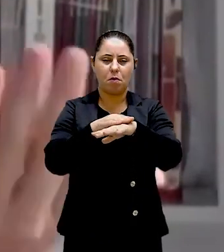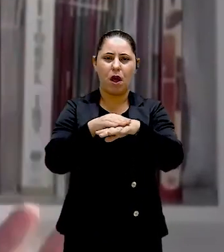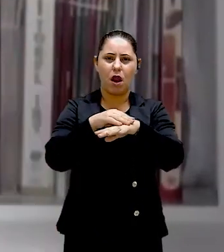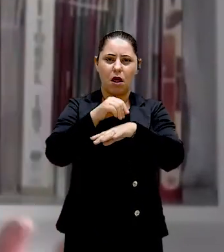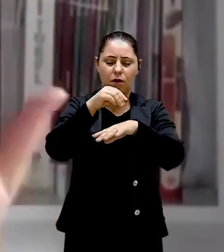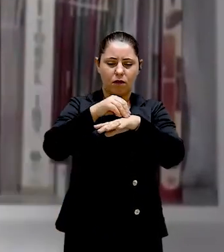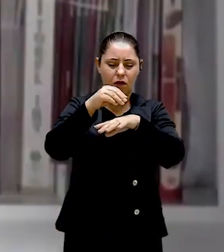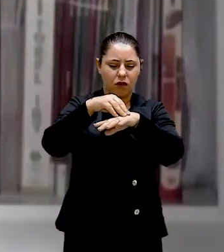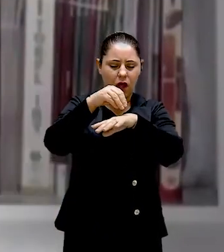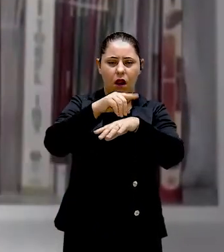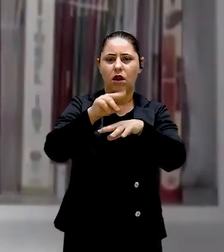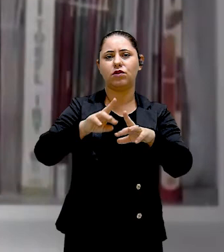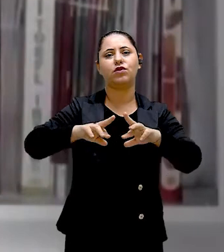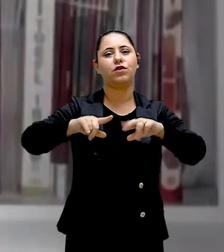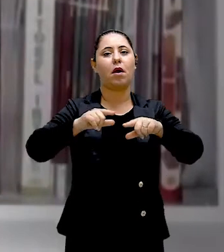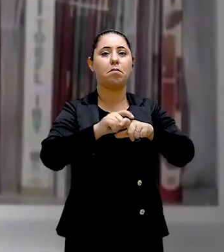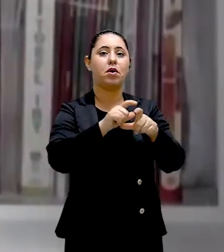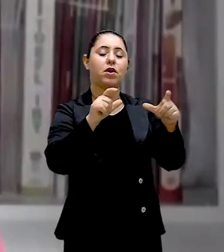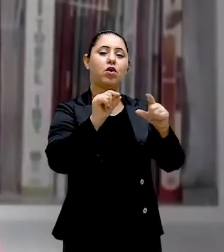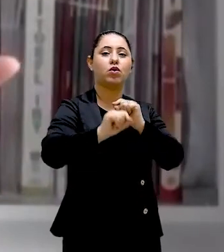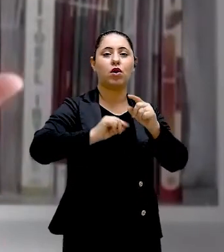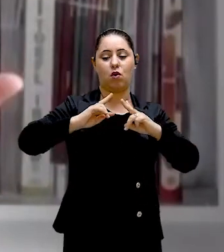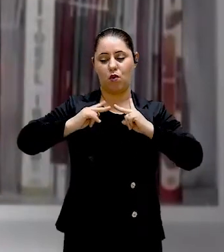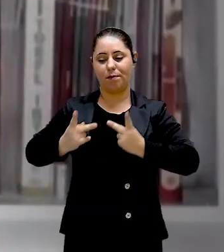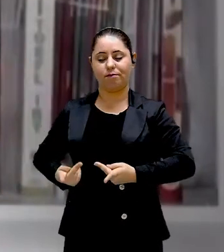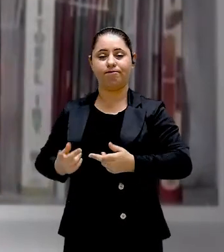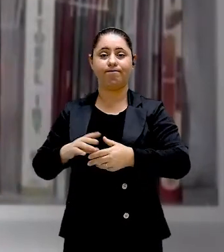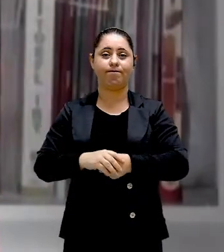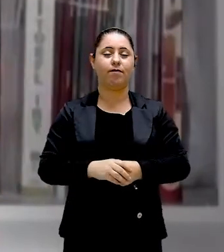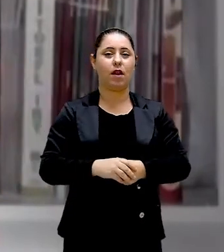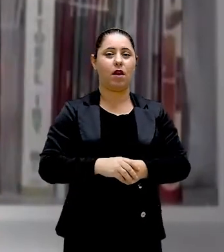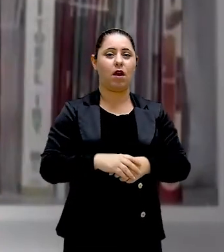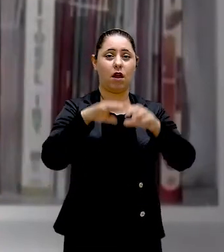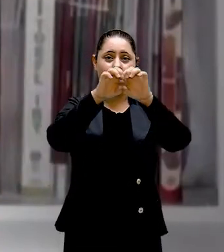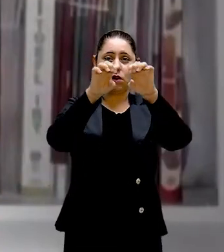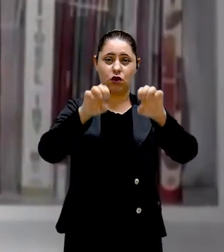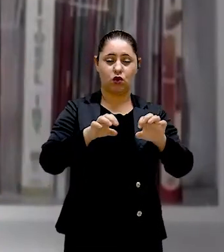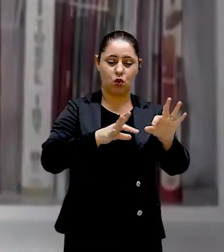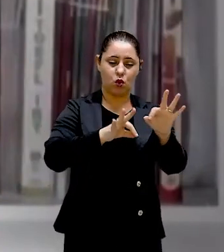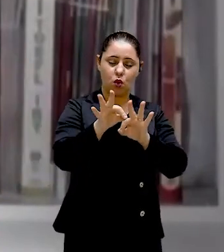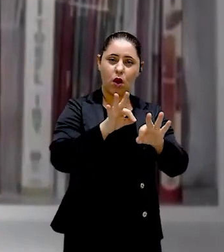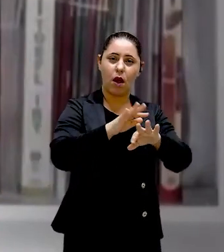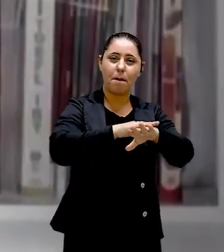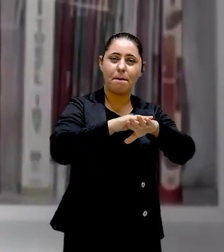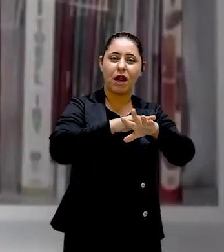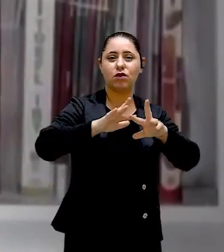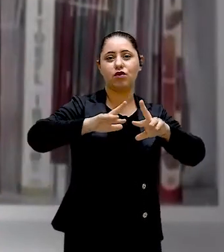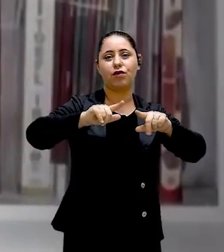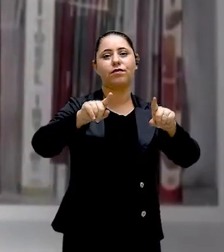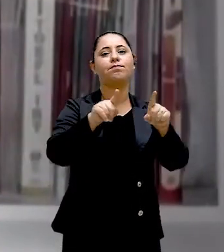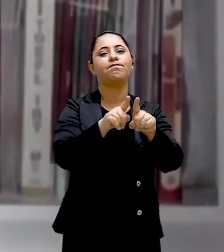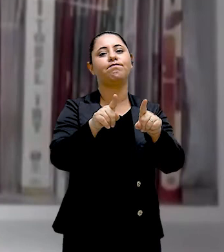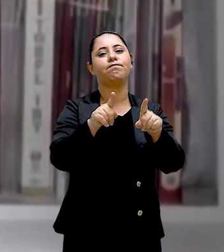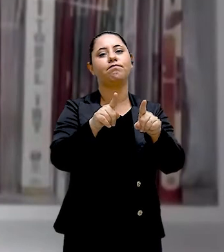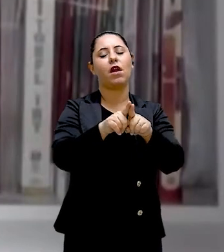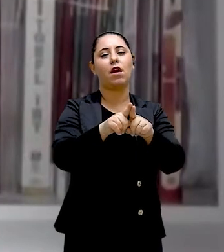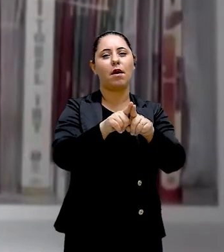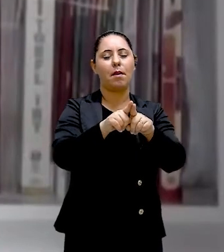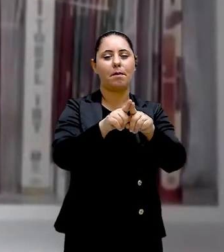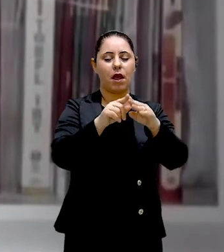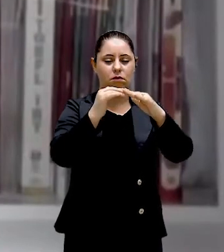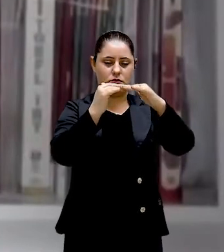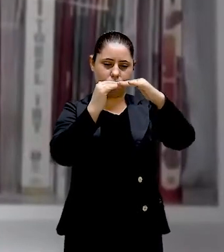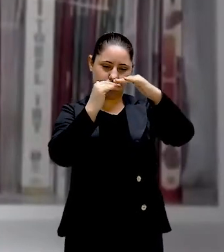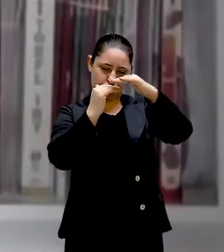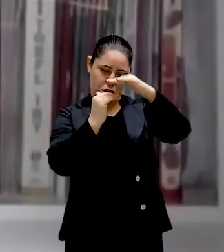muito maior no modelo animal do que em ser humano. A estrutura da pele também é um pouco diferente, então a espessura das camadas é diferente.